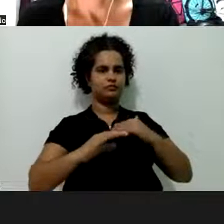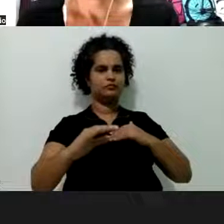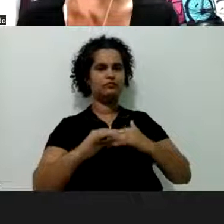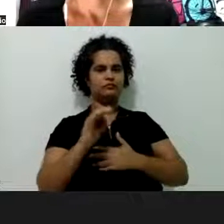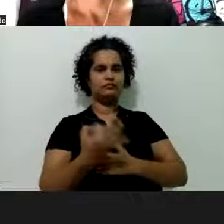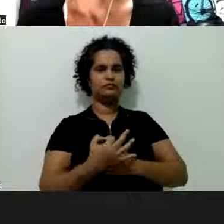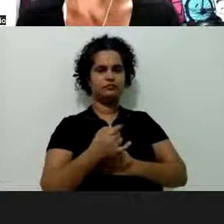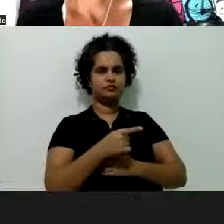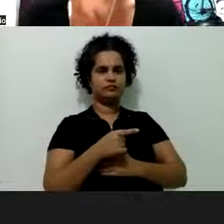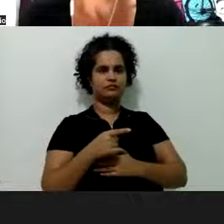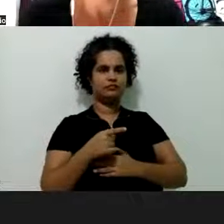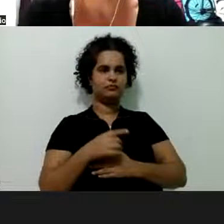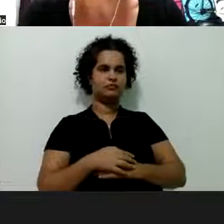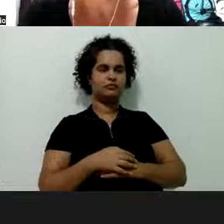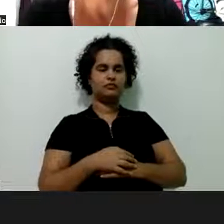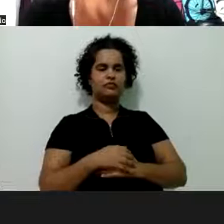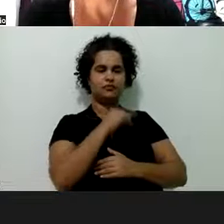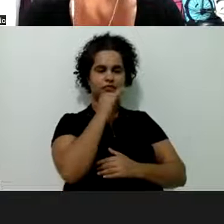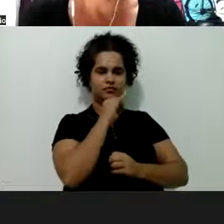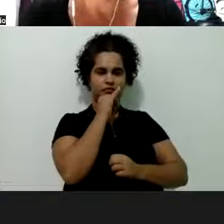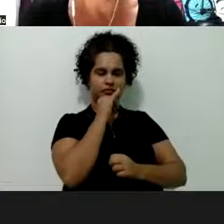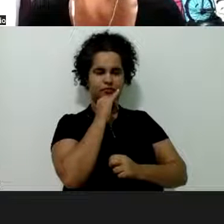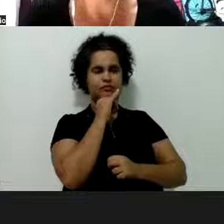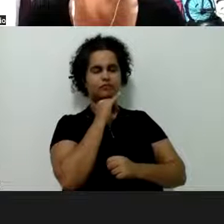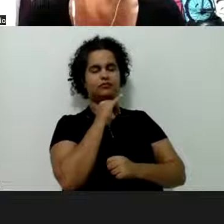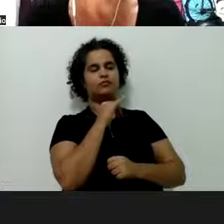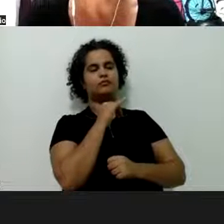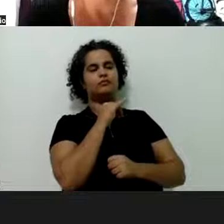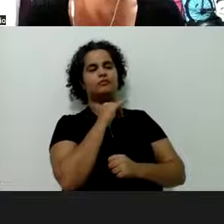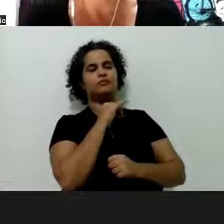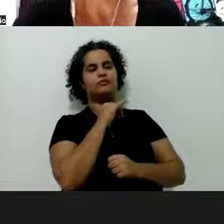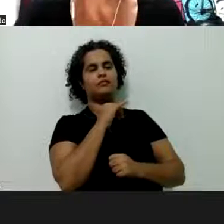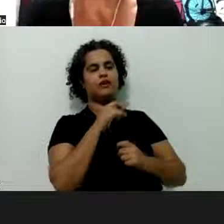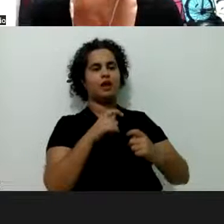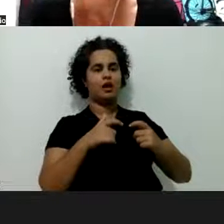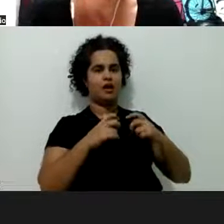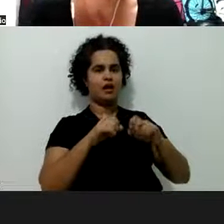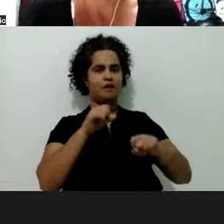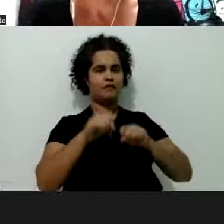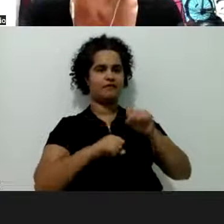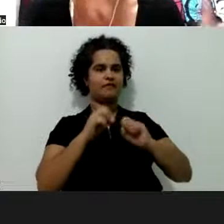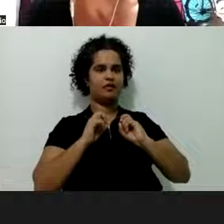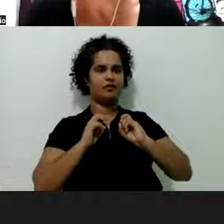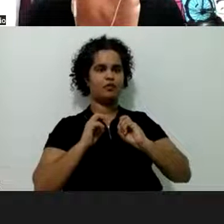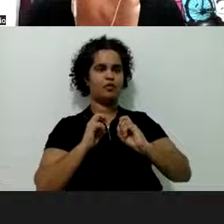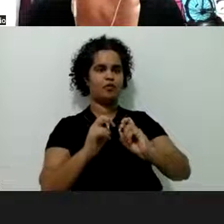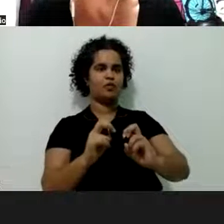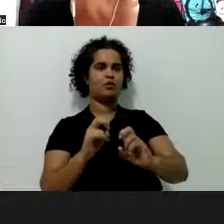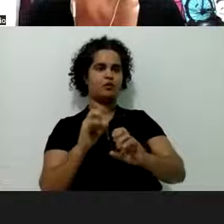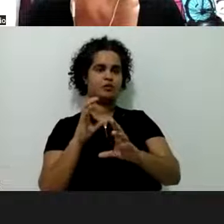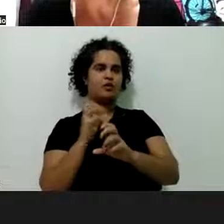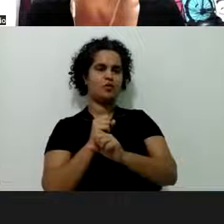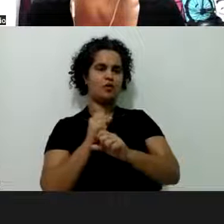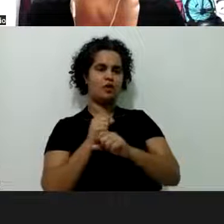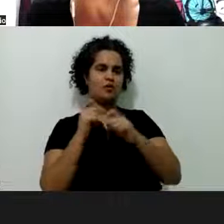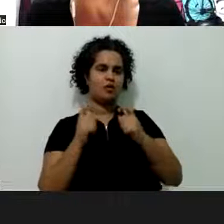Perfeito. Então, por exemplo, se a atuação pegou um redesenho da via, a gente calcula a via inteira, mas só naquele